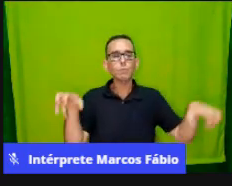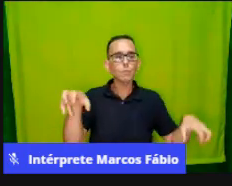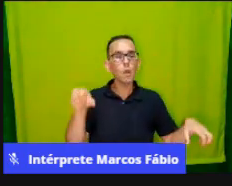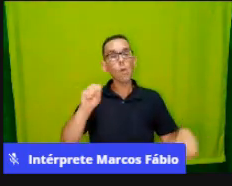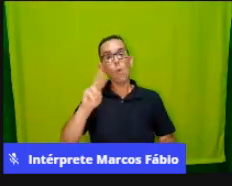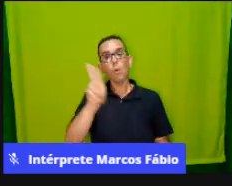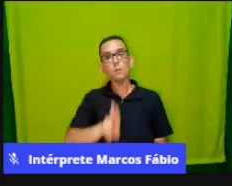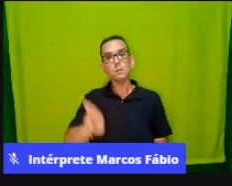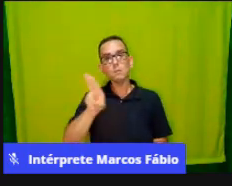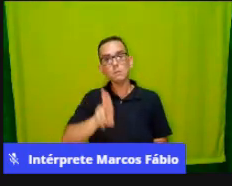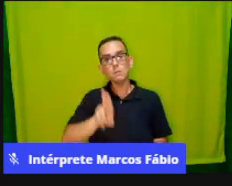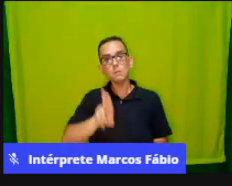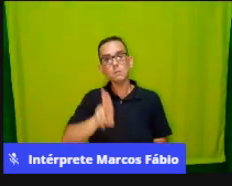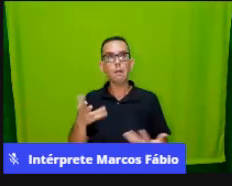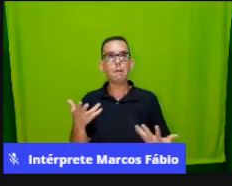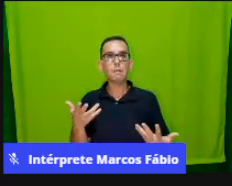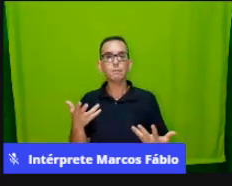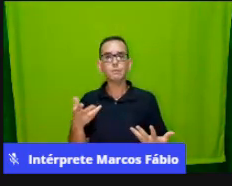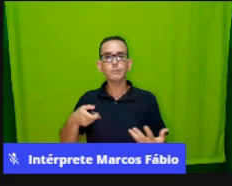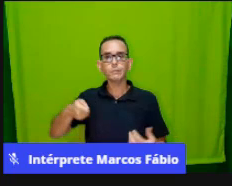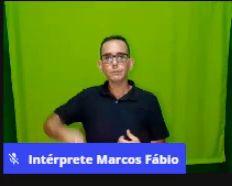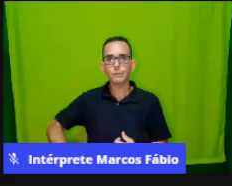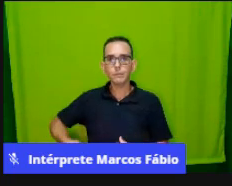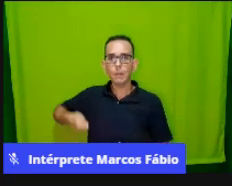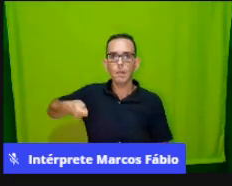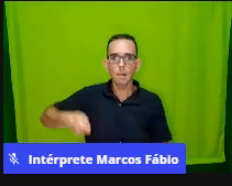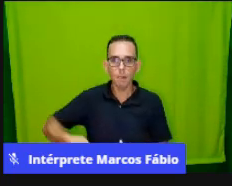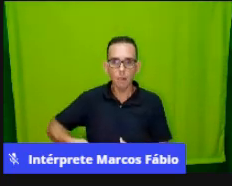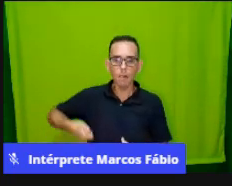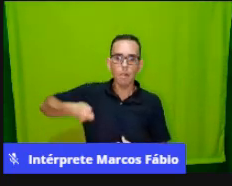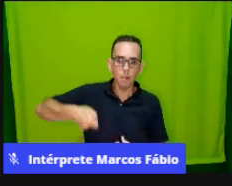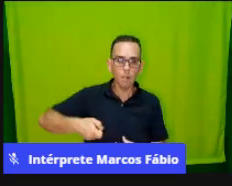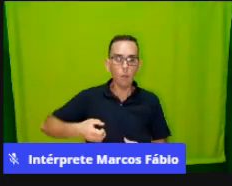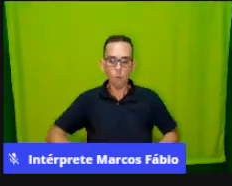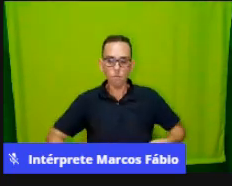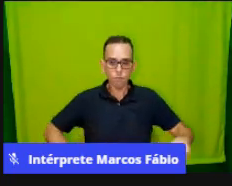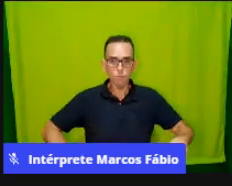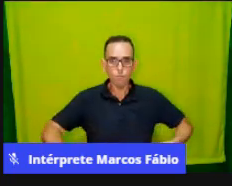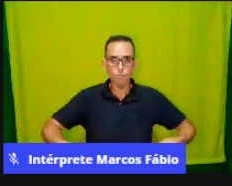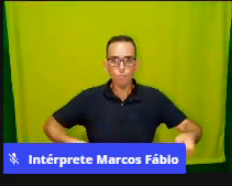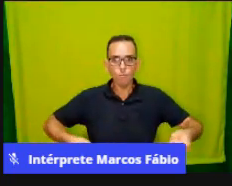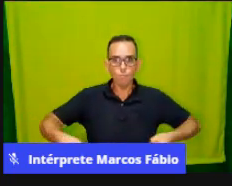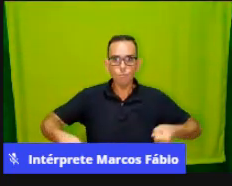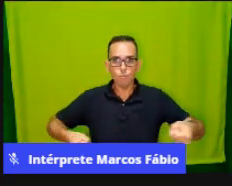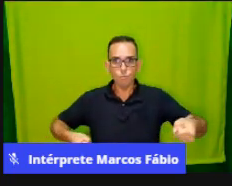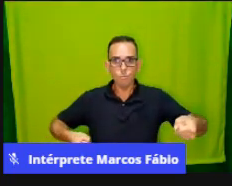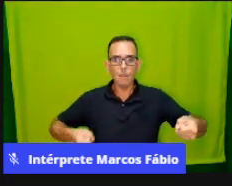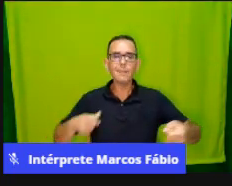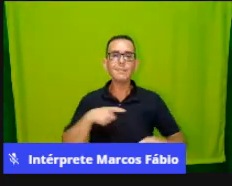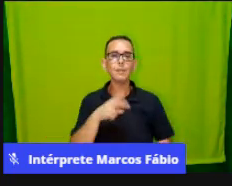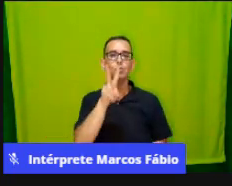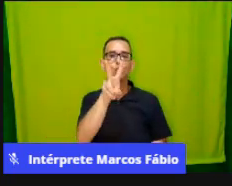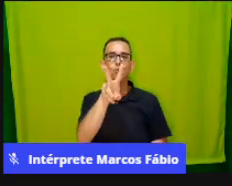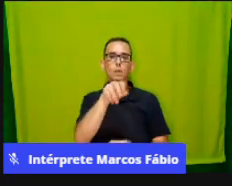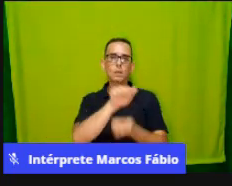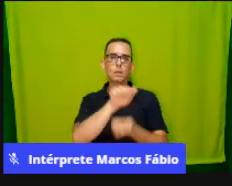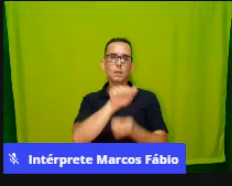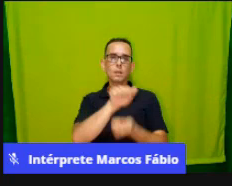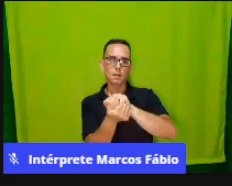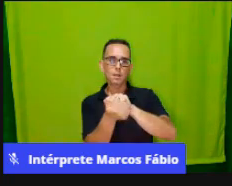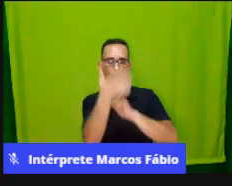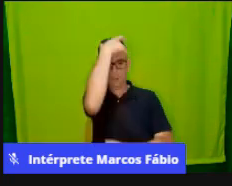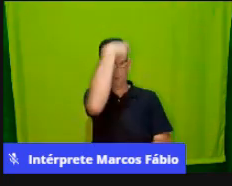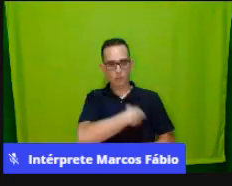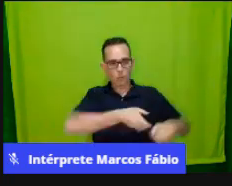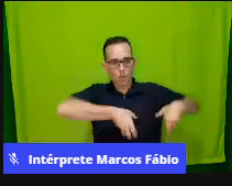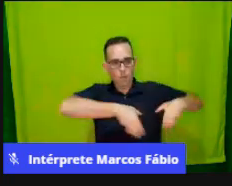utiliza, como a Silmara disse, a bengala, o andador. Então, ali nós temos duas adequações, tanto para a pessoa com cadeira